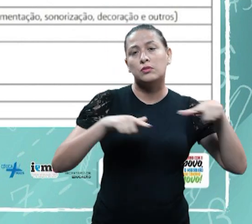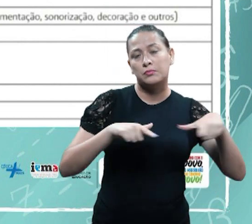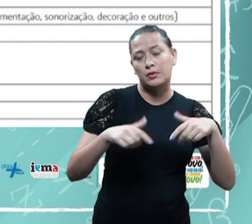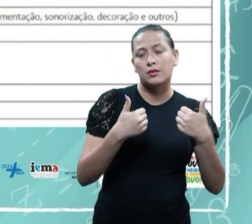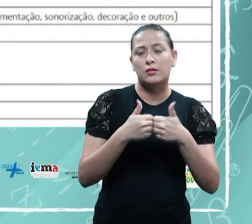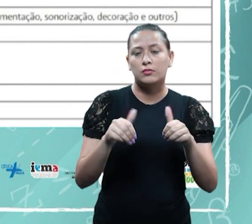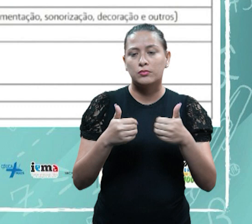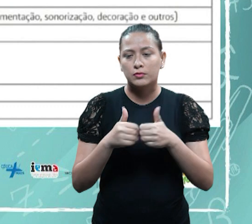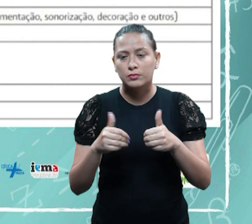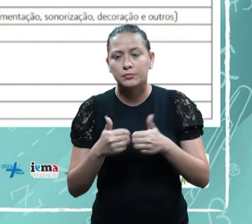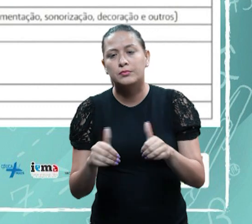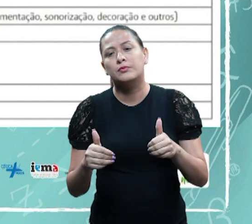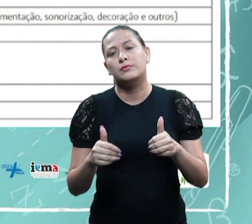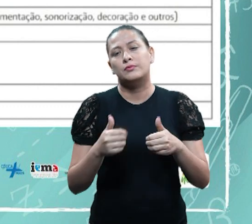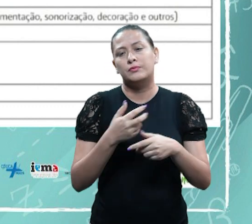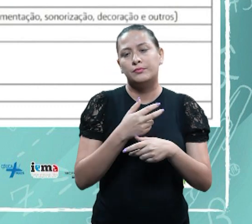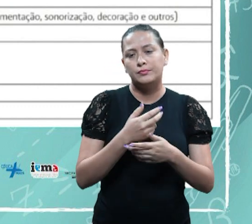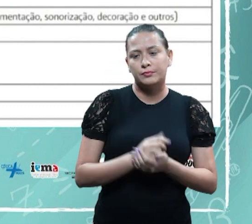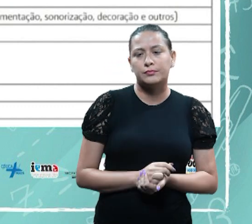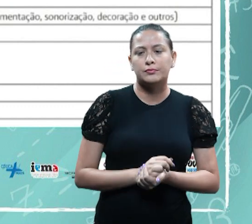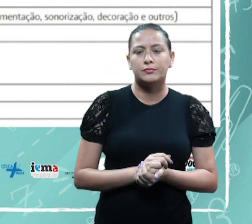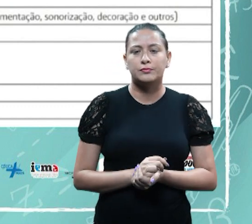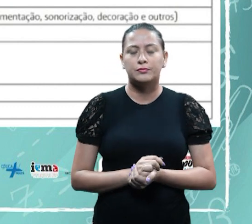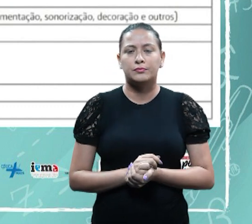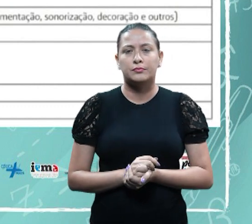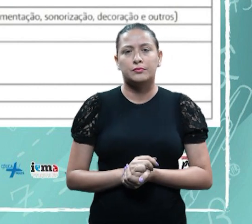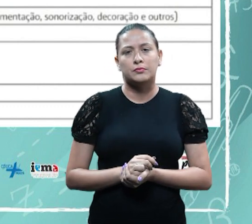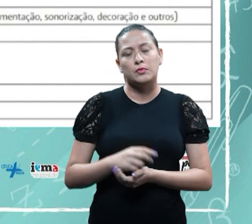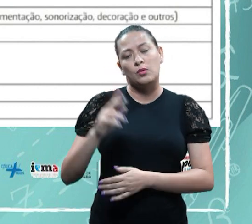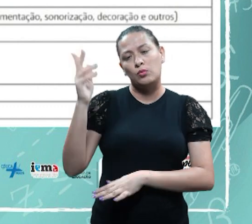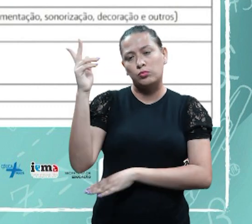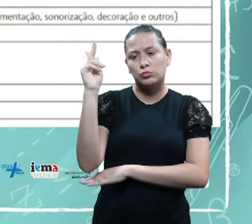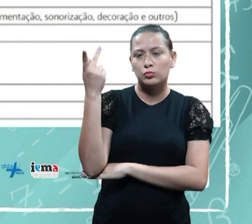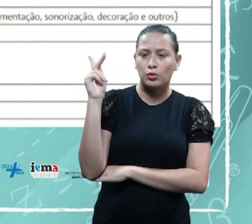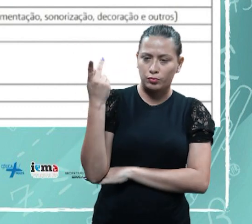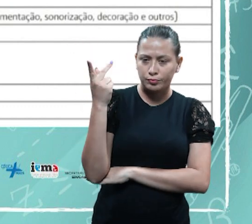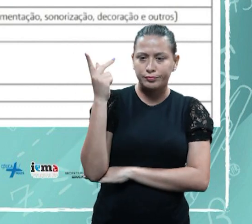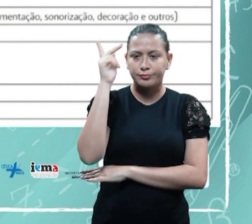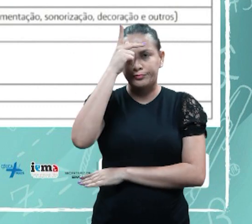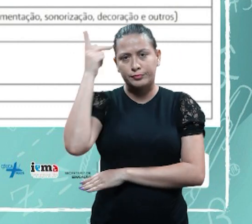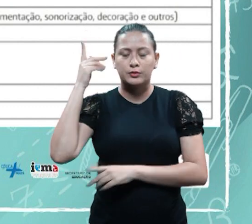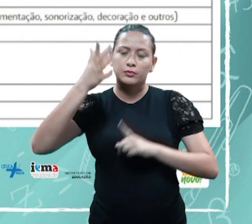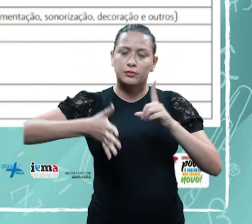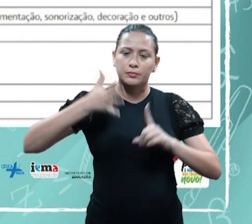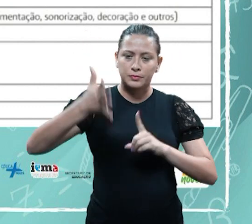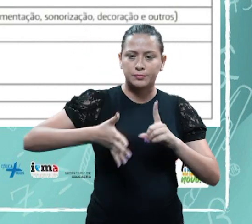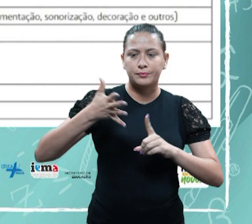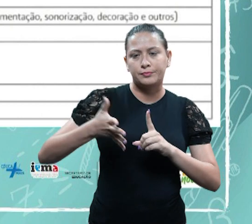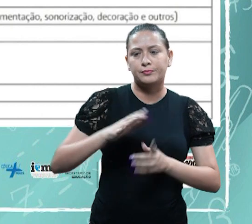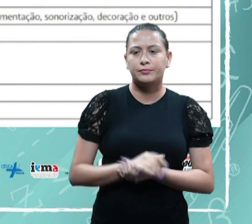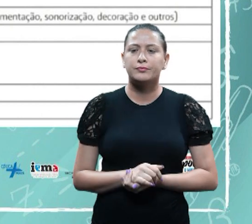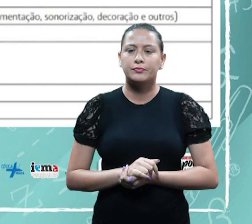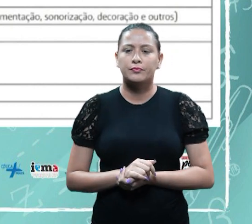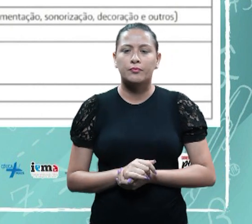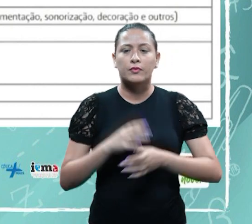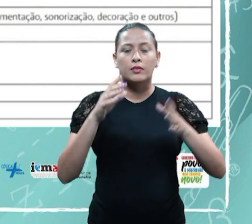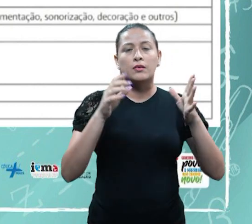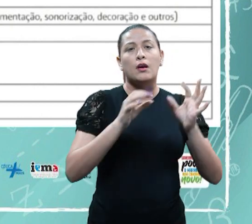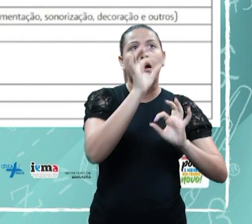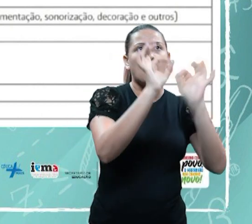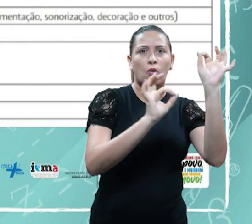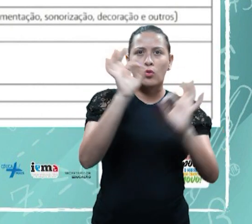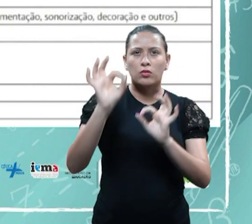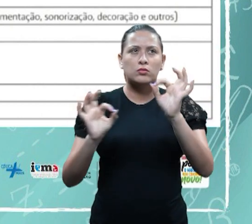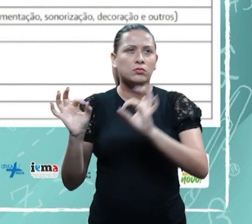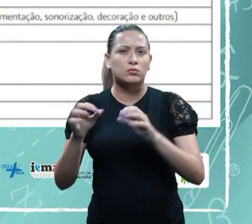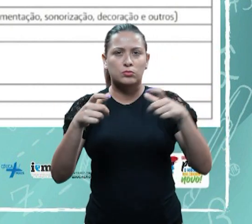o transporte, a hospedagem do meu palestrante, a alimentação, a sonorização, qual seria a decoração? Então,